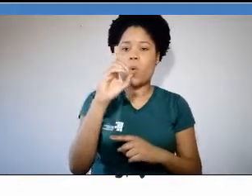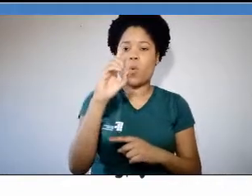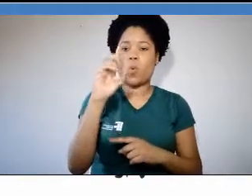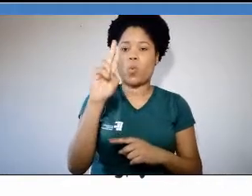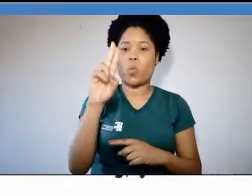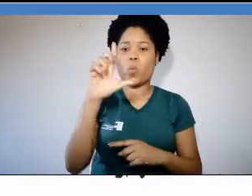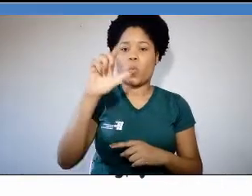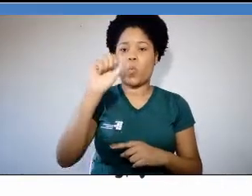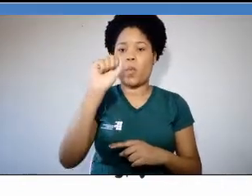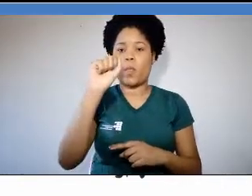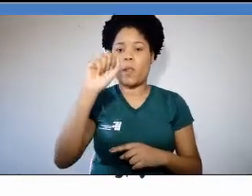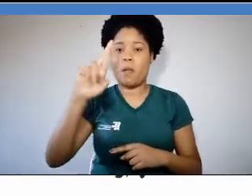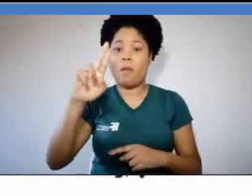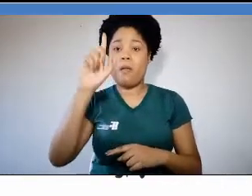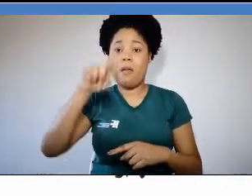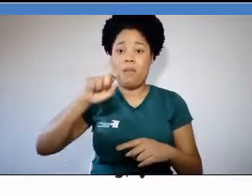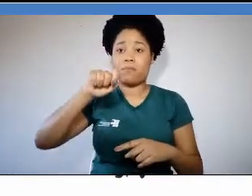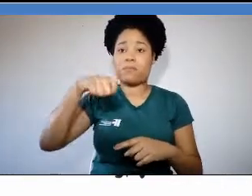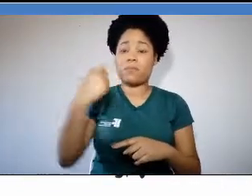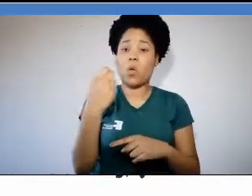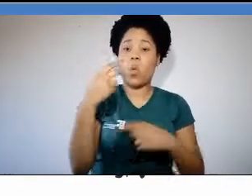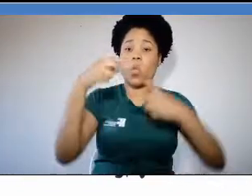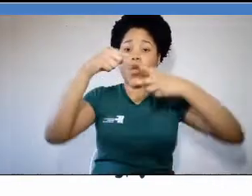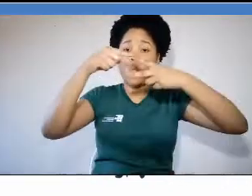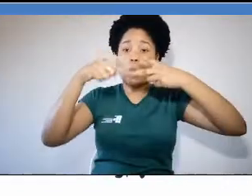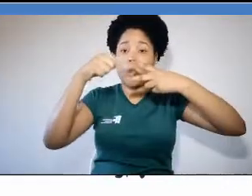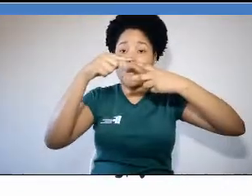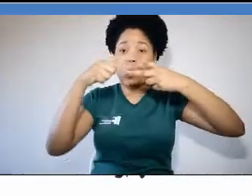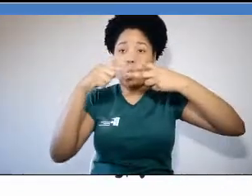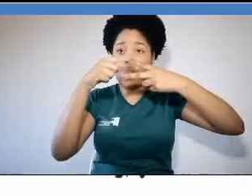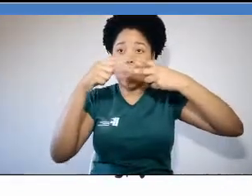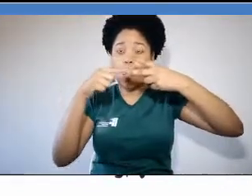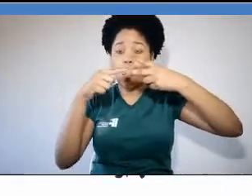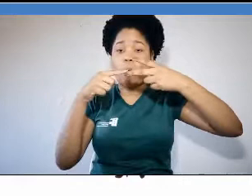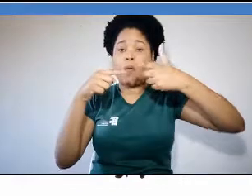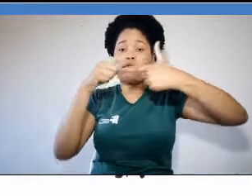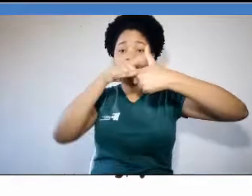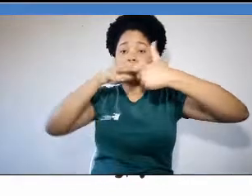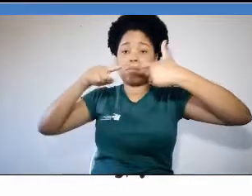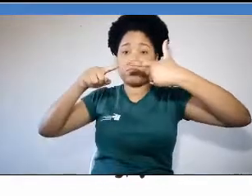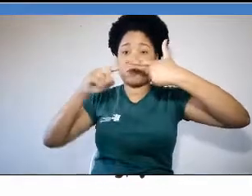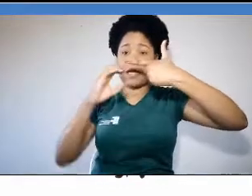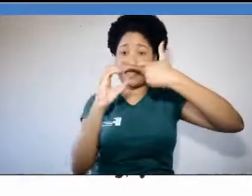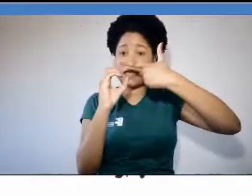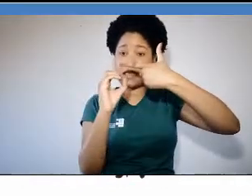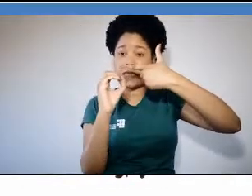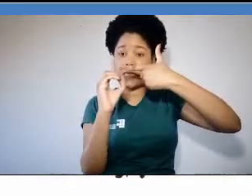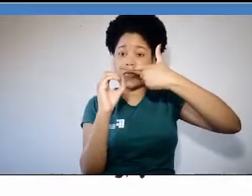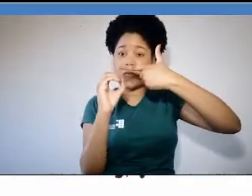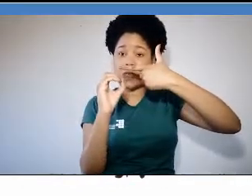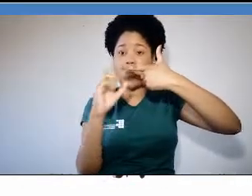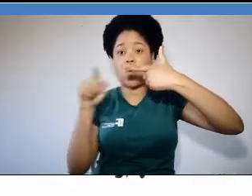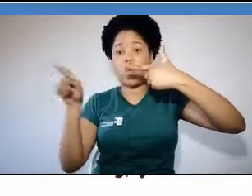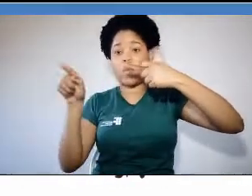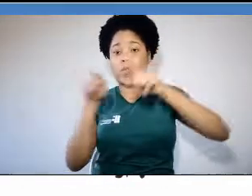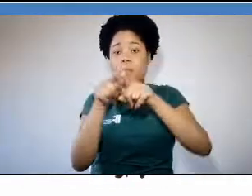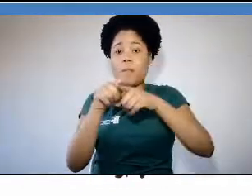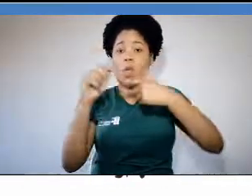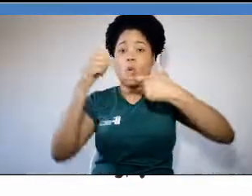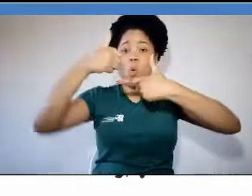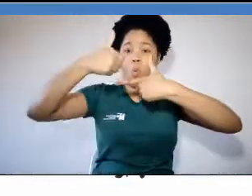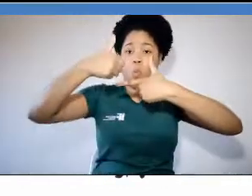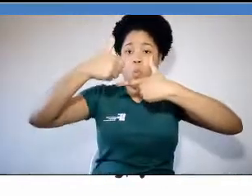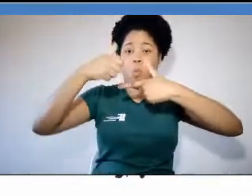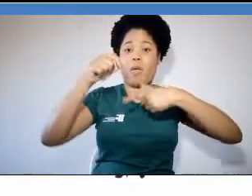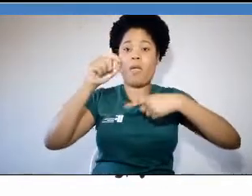um sinal representado apenas por dois valores. Valor 0, que fica embaixo do meu gráfico, e o valor